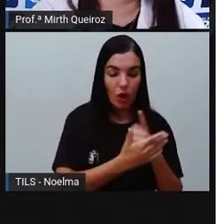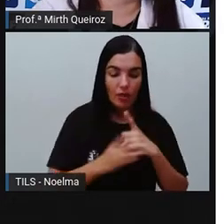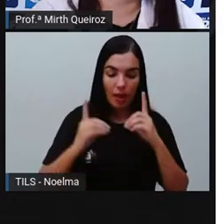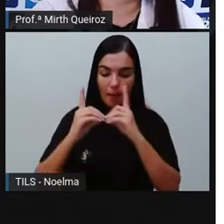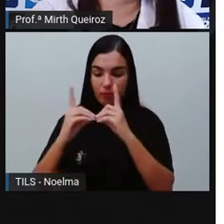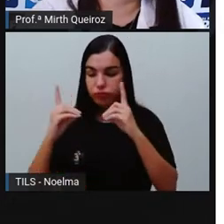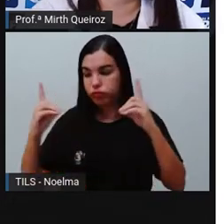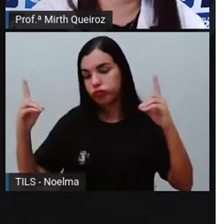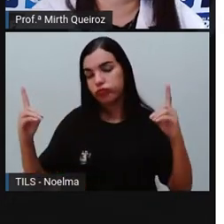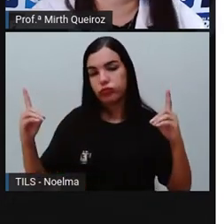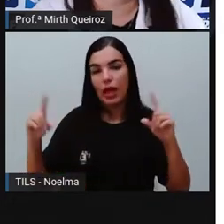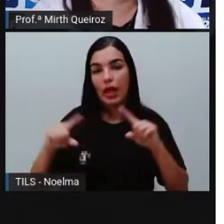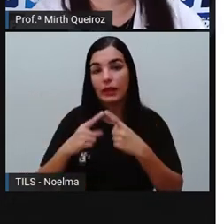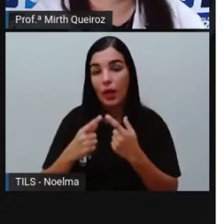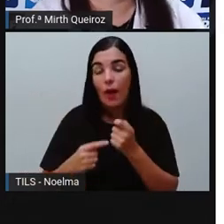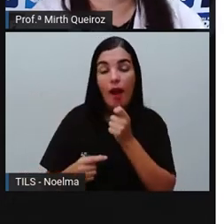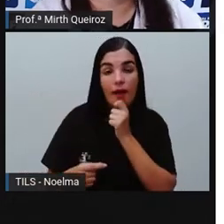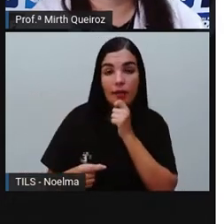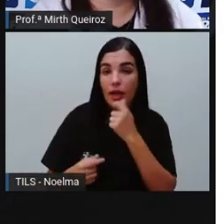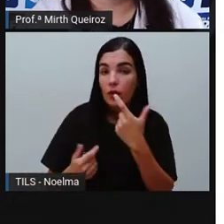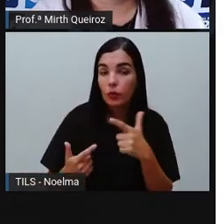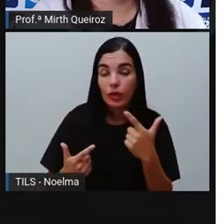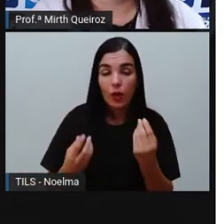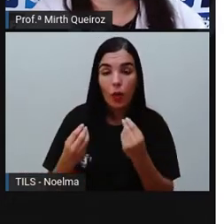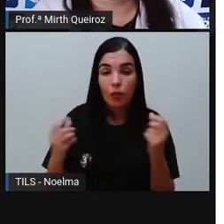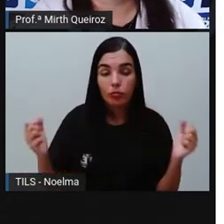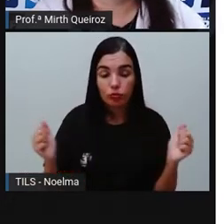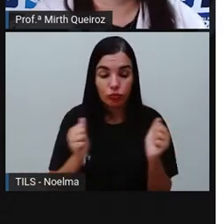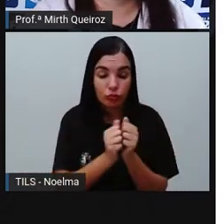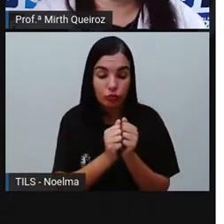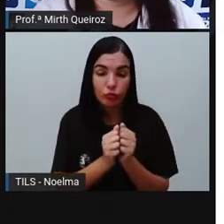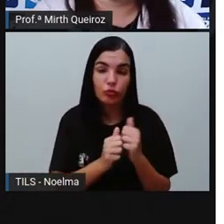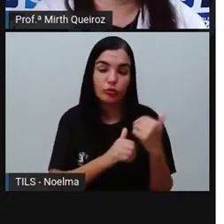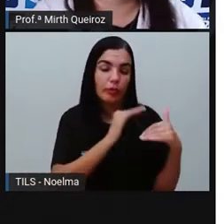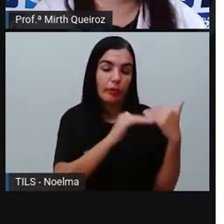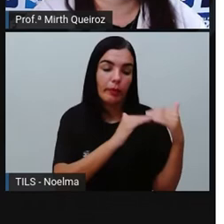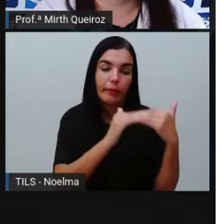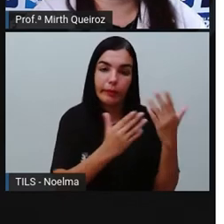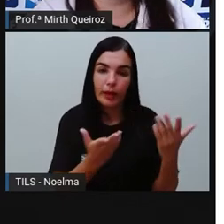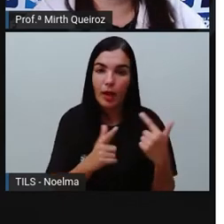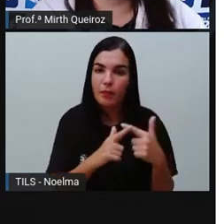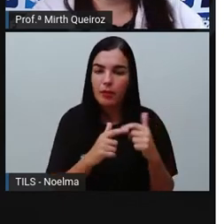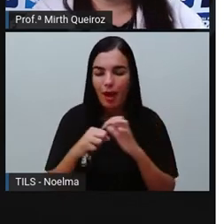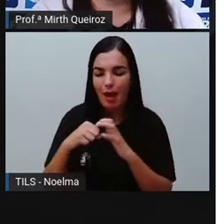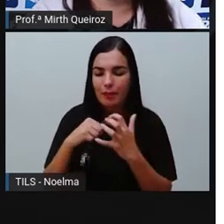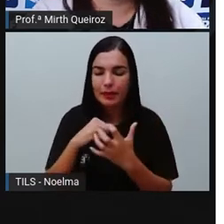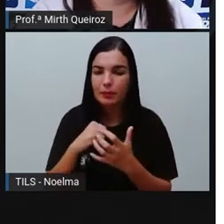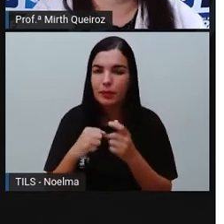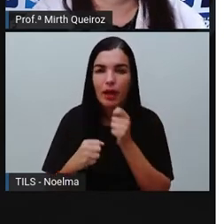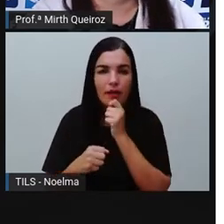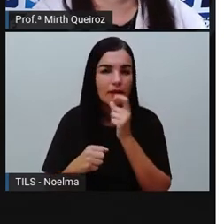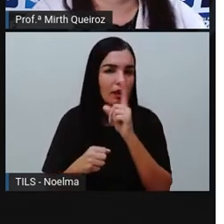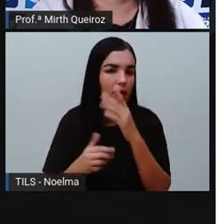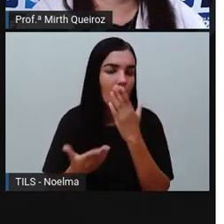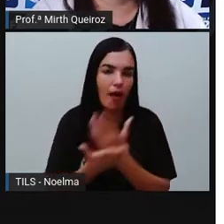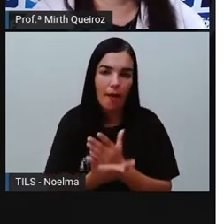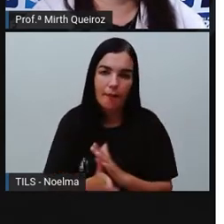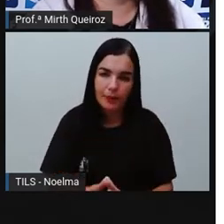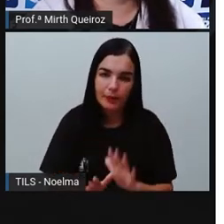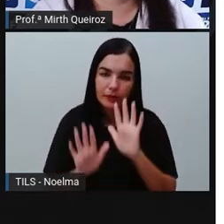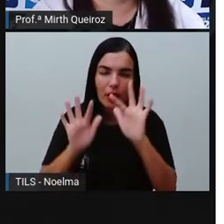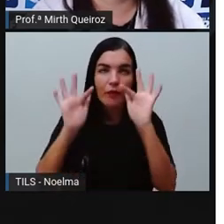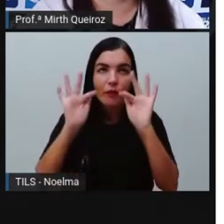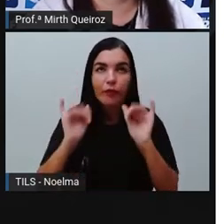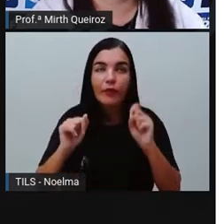ter atividades que não vão poder ainda ser desenvolvidas devido à pandemia, que infelizmente ainda não acabou, né? Com fé em Deus,